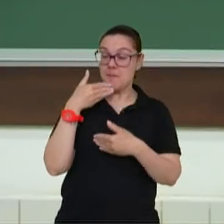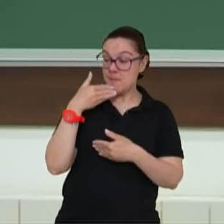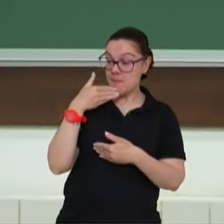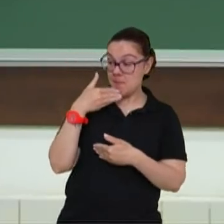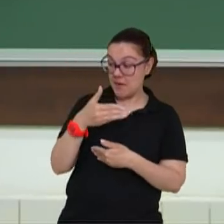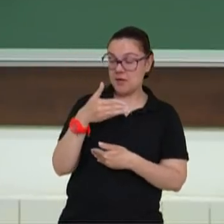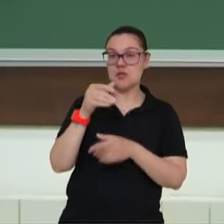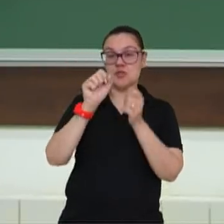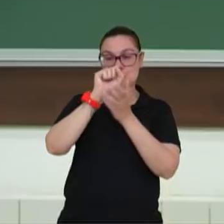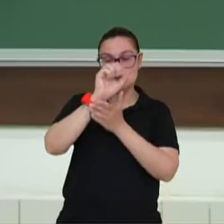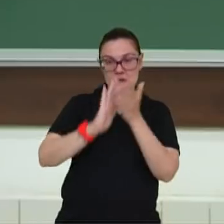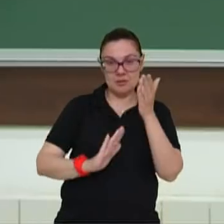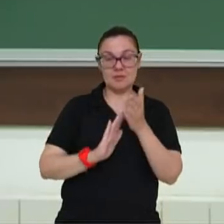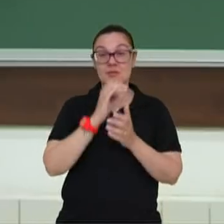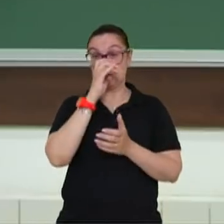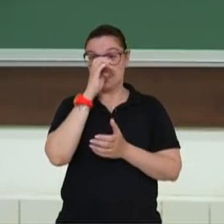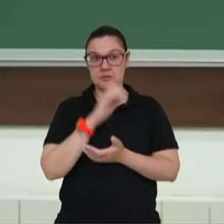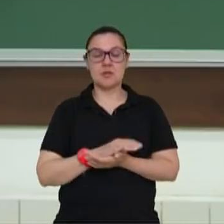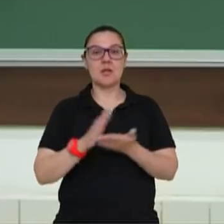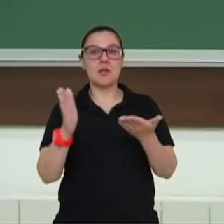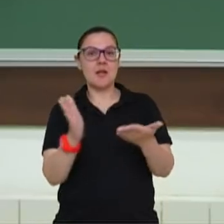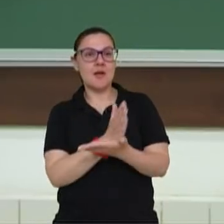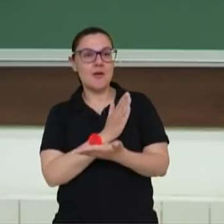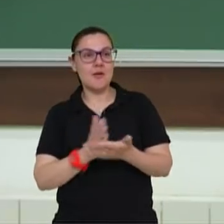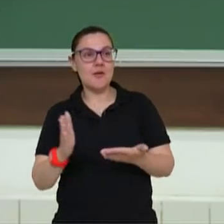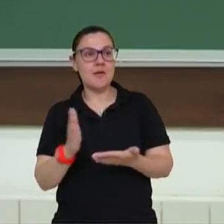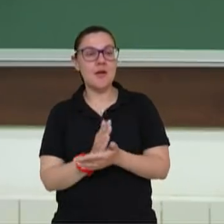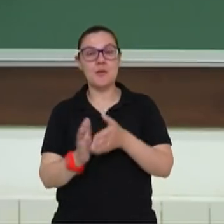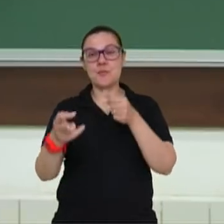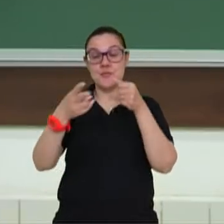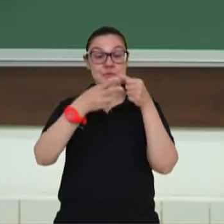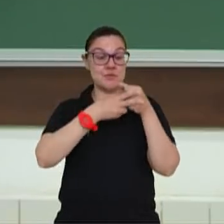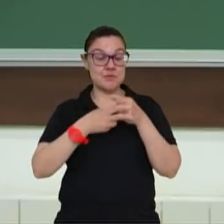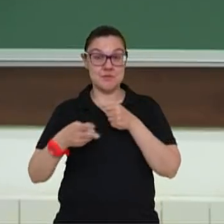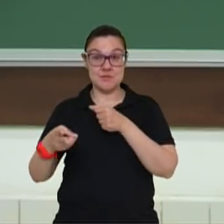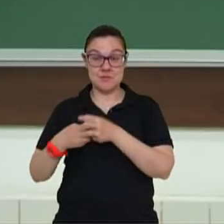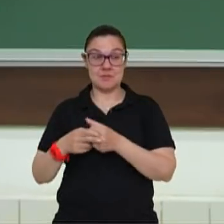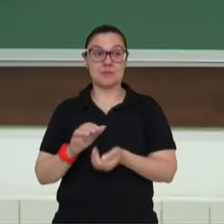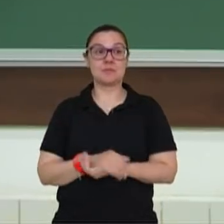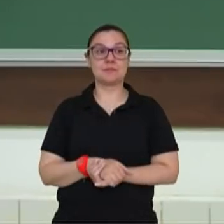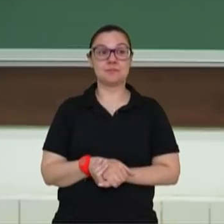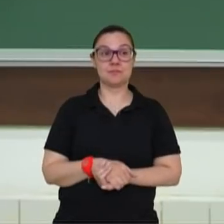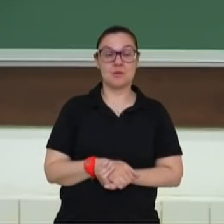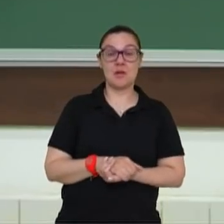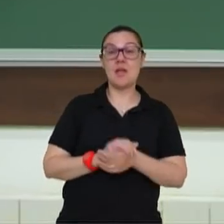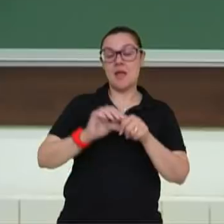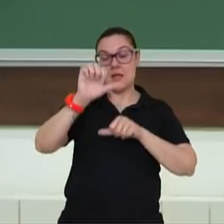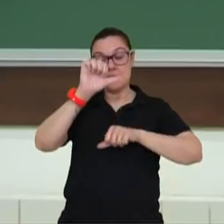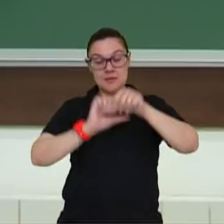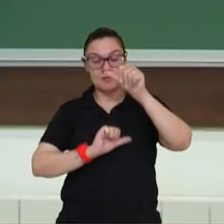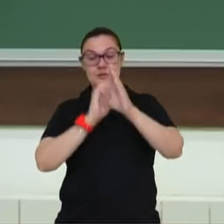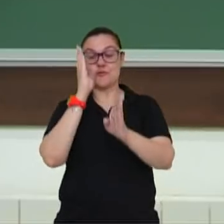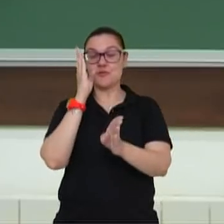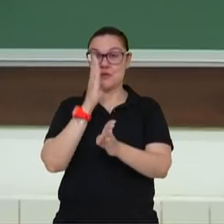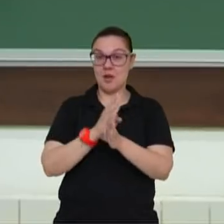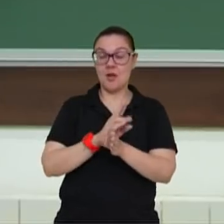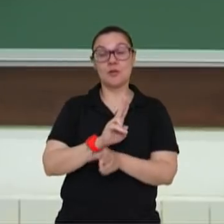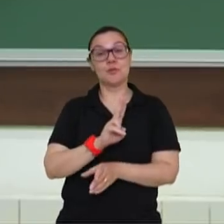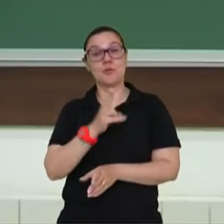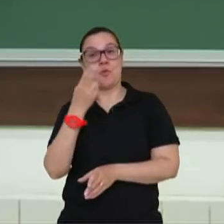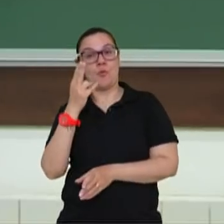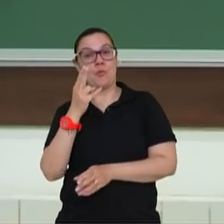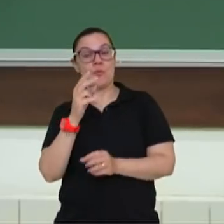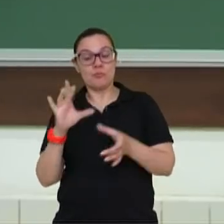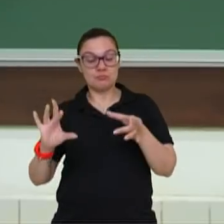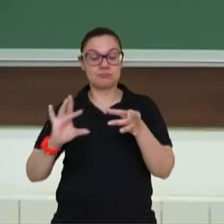pedir um exercício, classifique os verbos, se é transitivo direto e também o